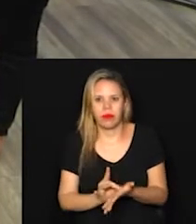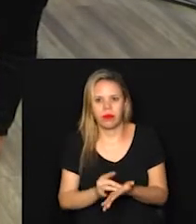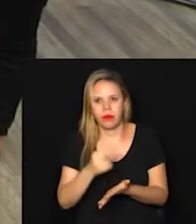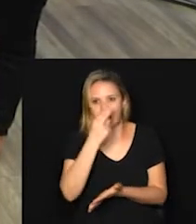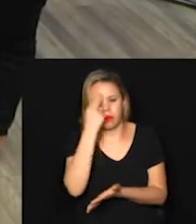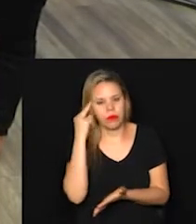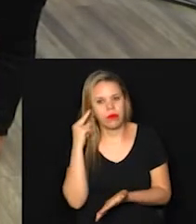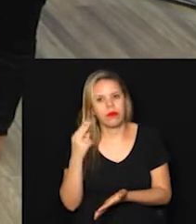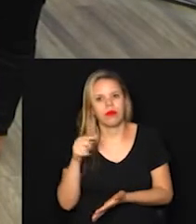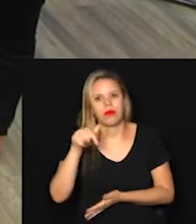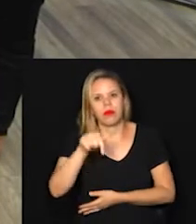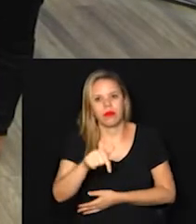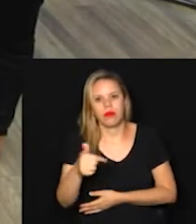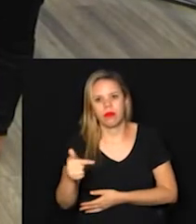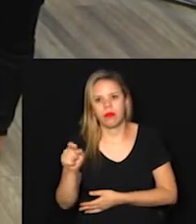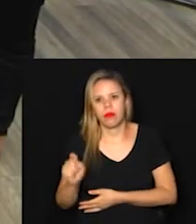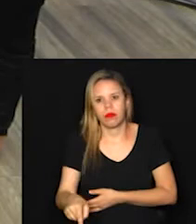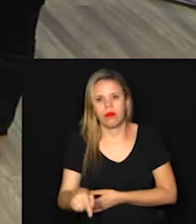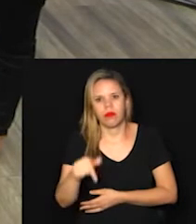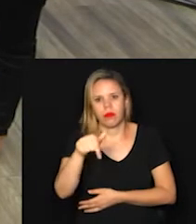Gabriel,